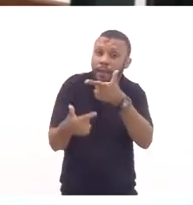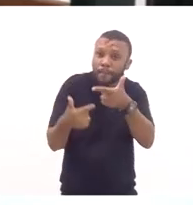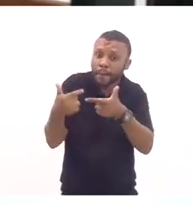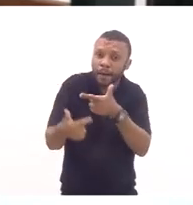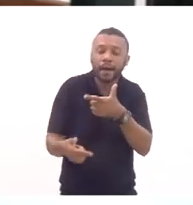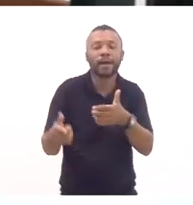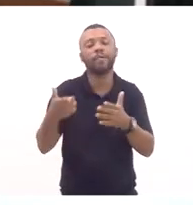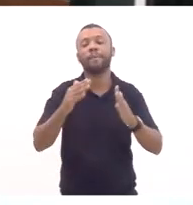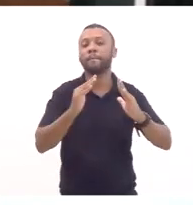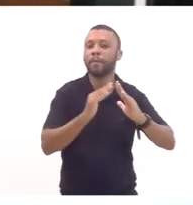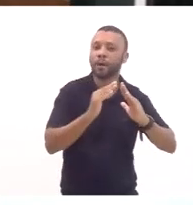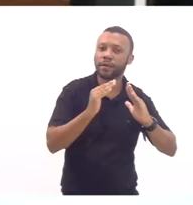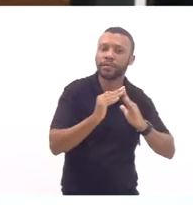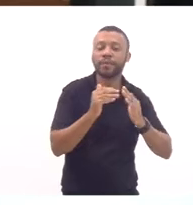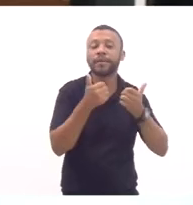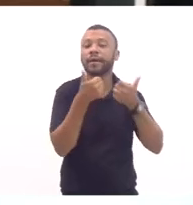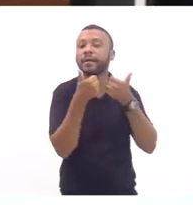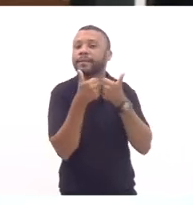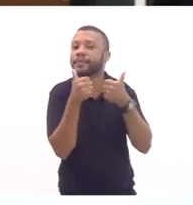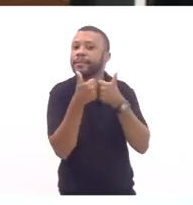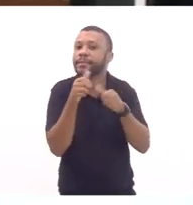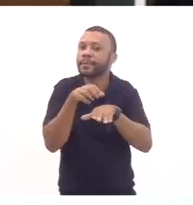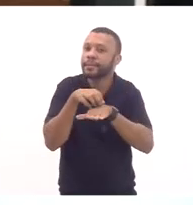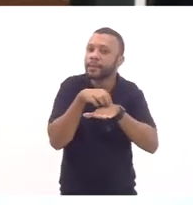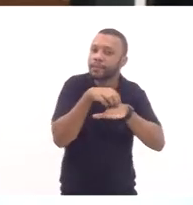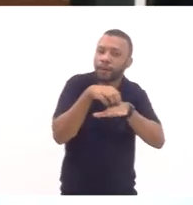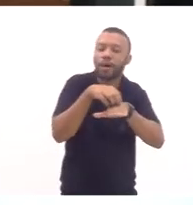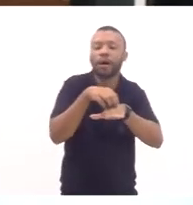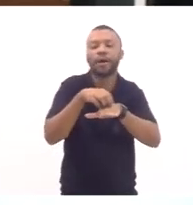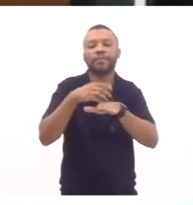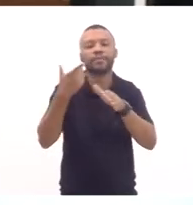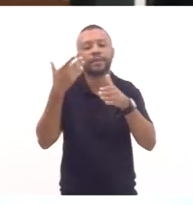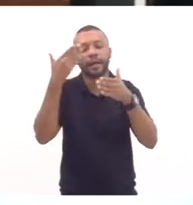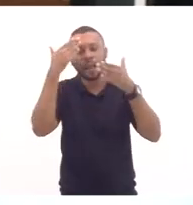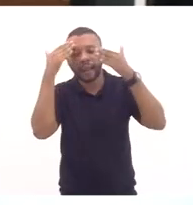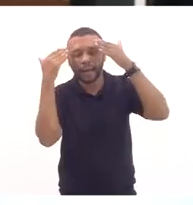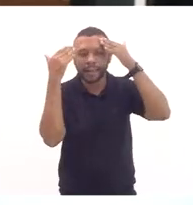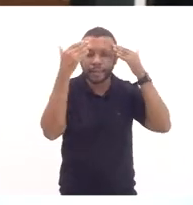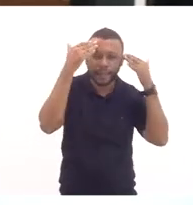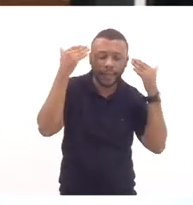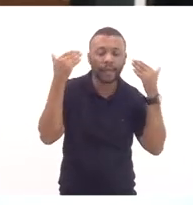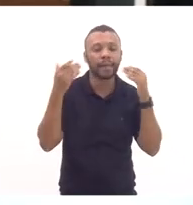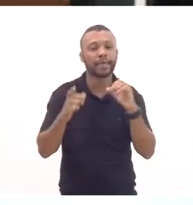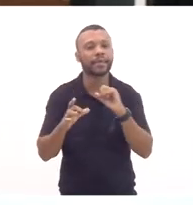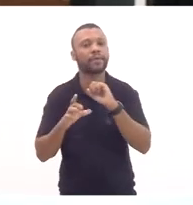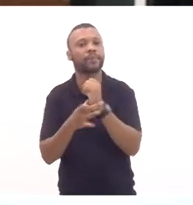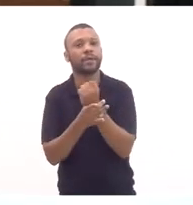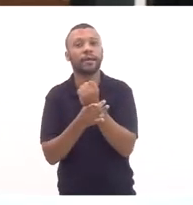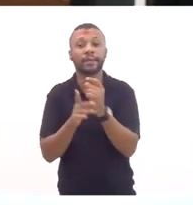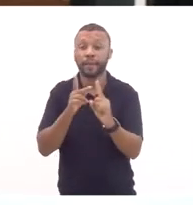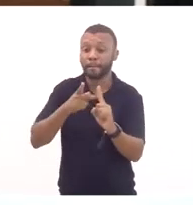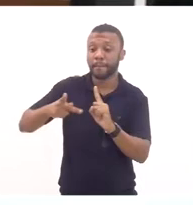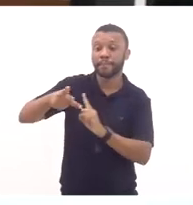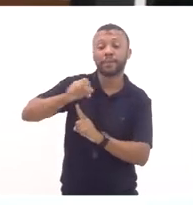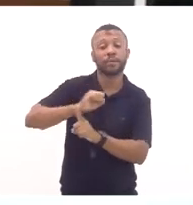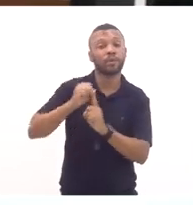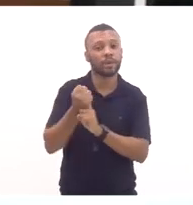moradia, transporte, lazer, segurança, previdência social